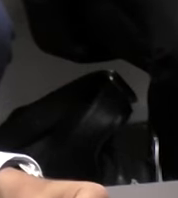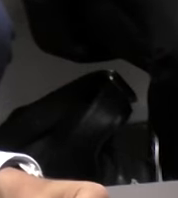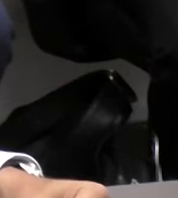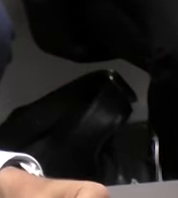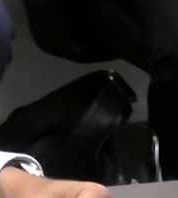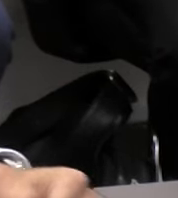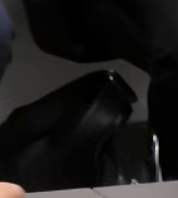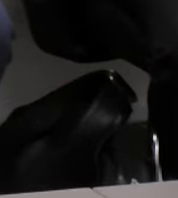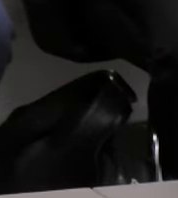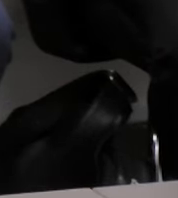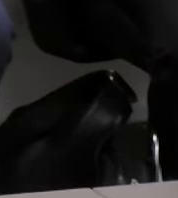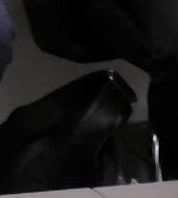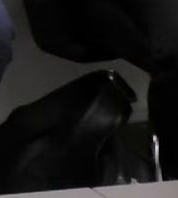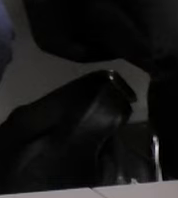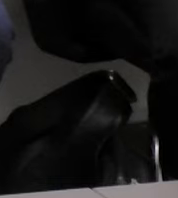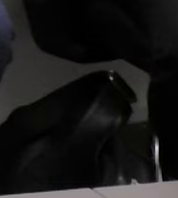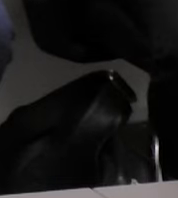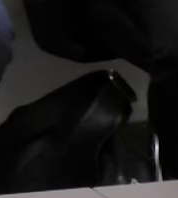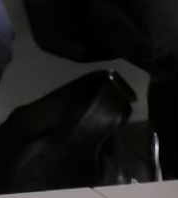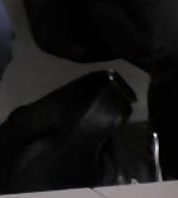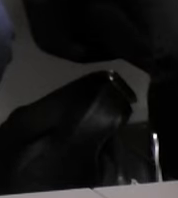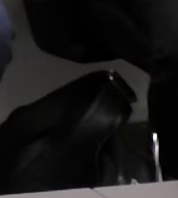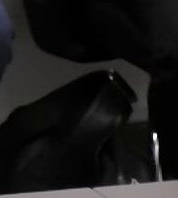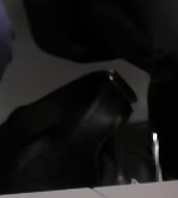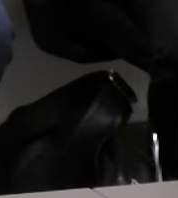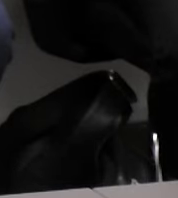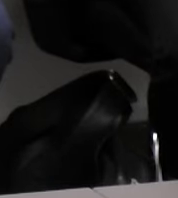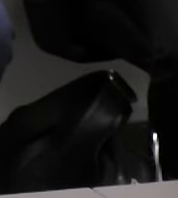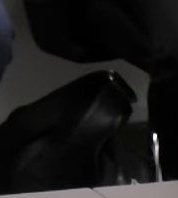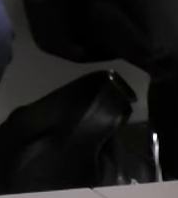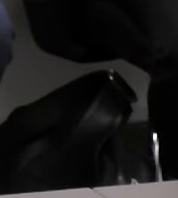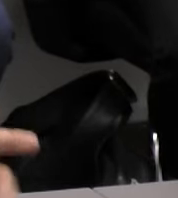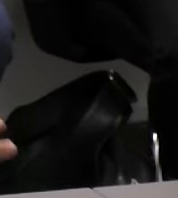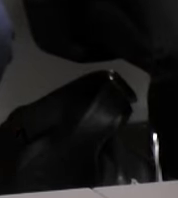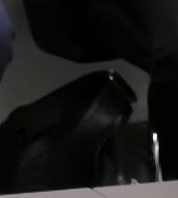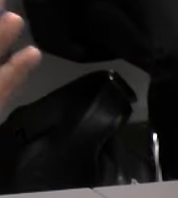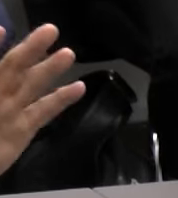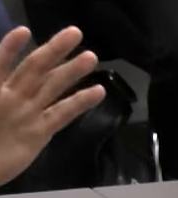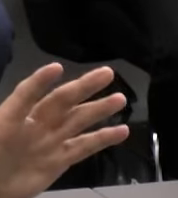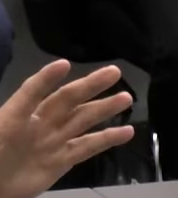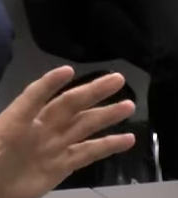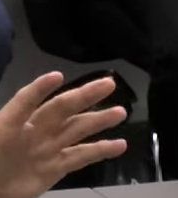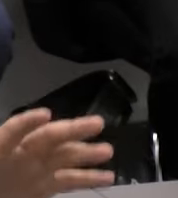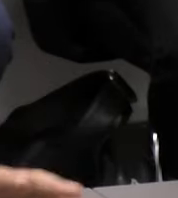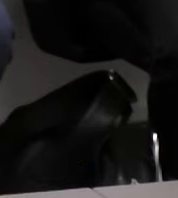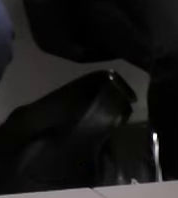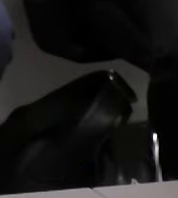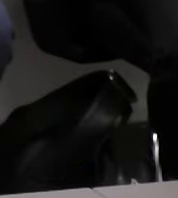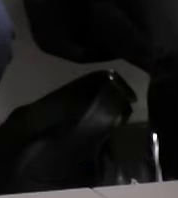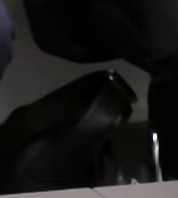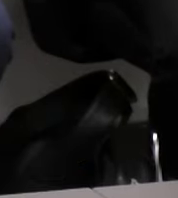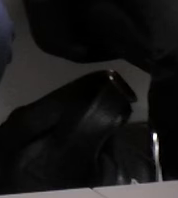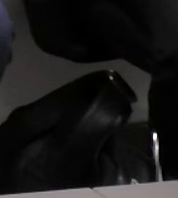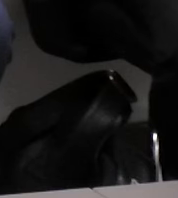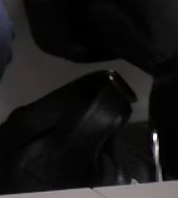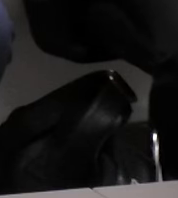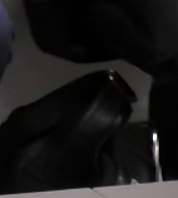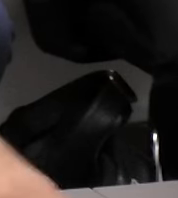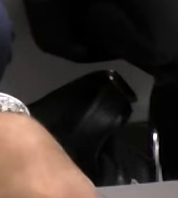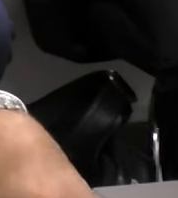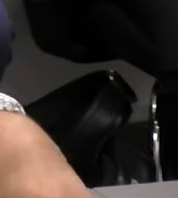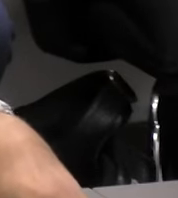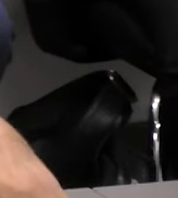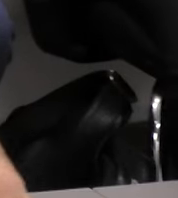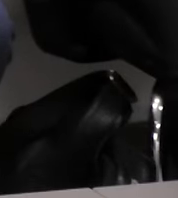procedimento ele não é sobre processo então é perfeitamente possível no meu entendimento Modesto que a alerge venha